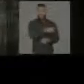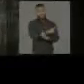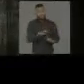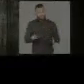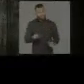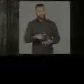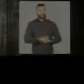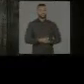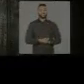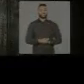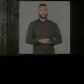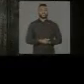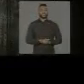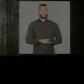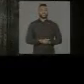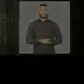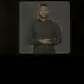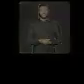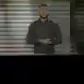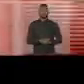verdade, não vota nele.